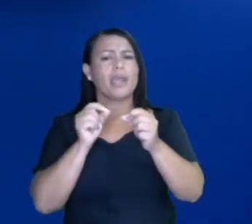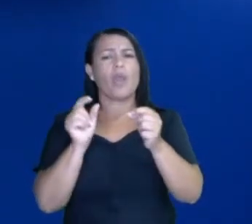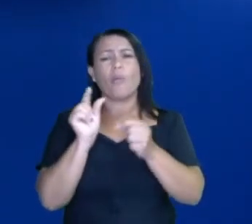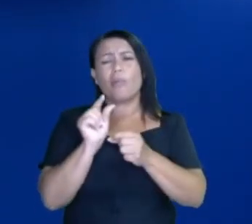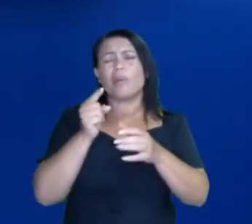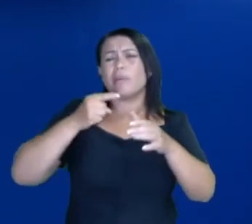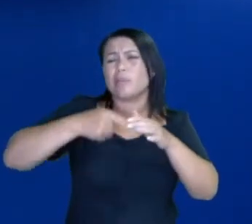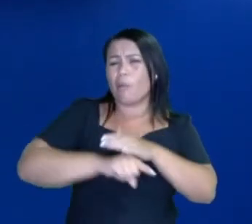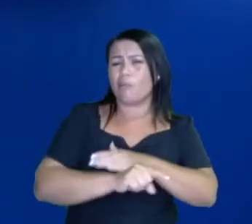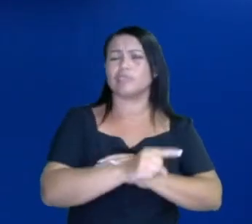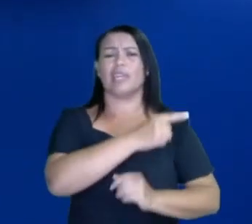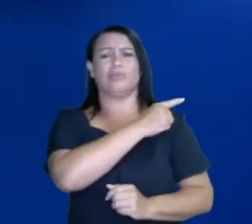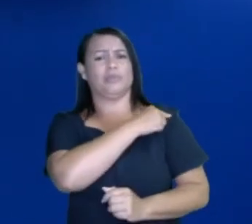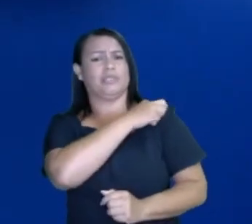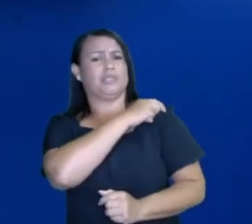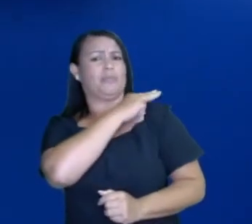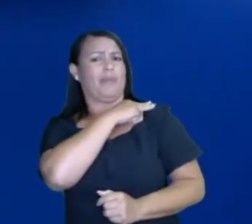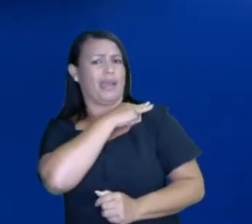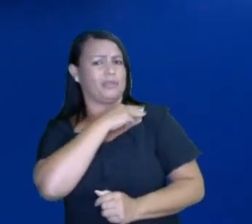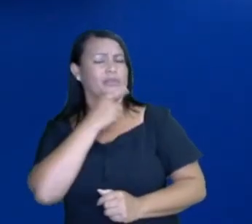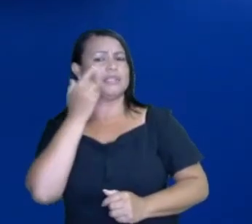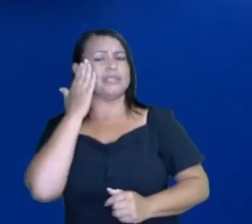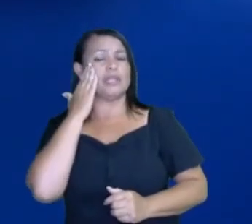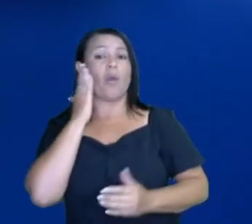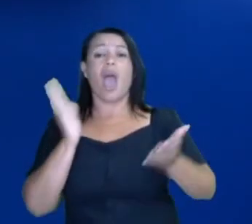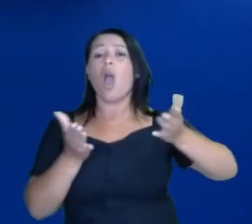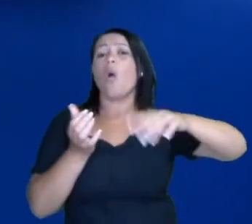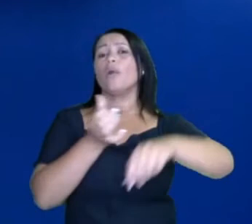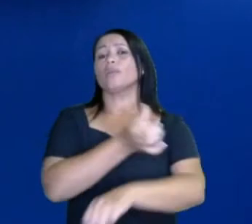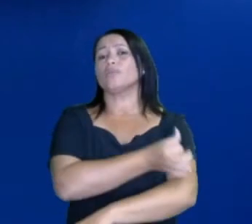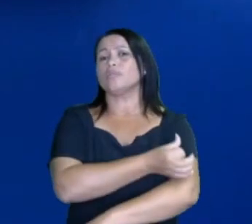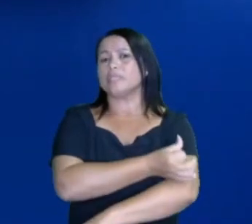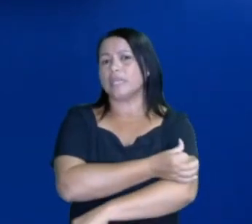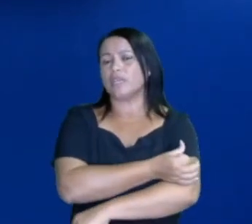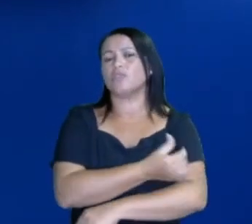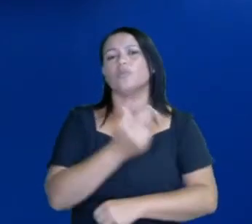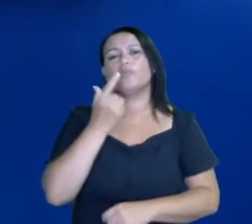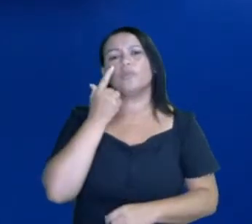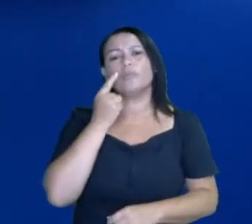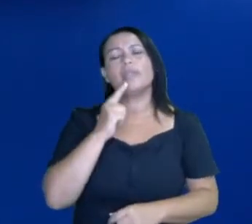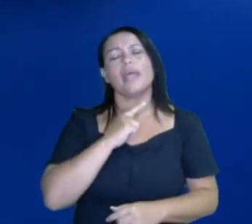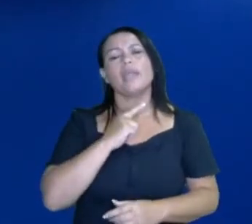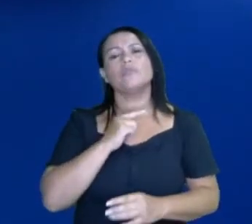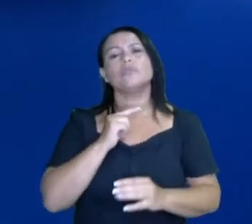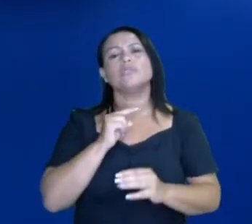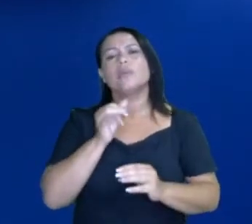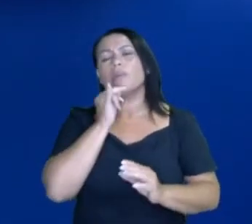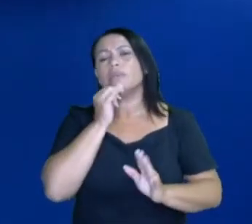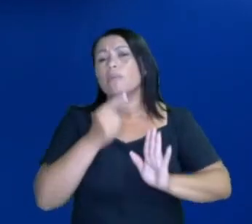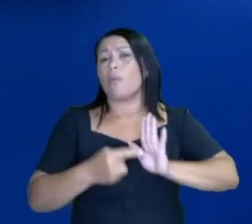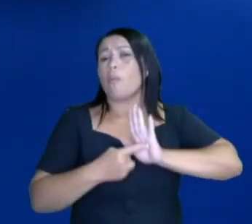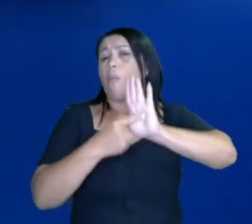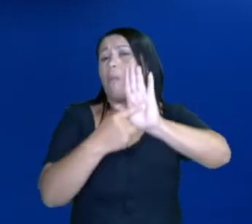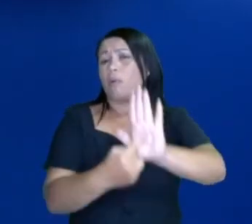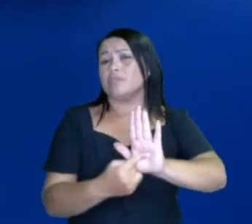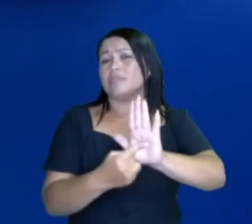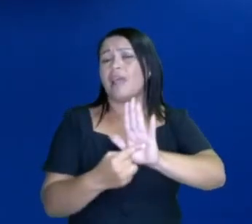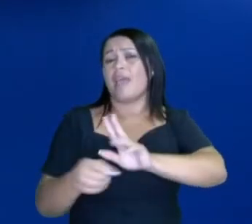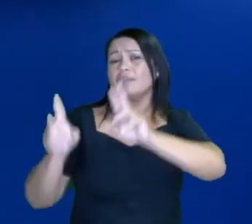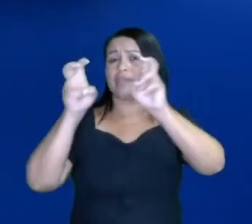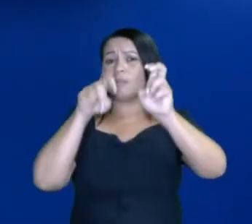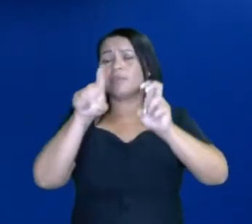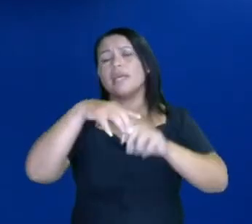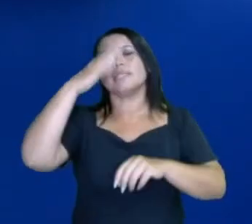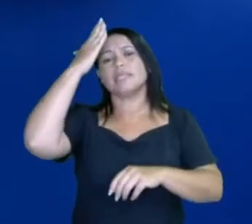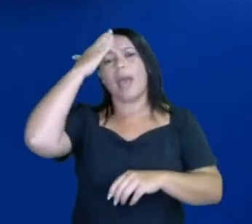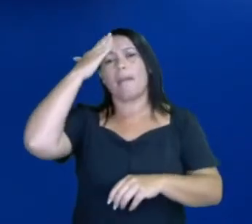ensino médio. No 6º ano, queremos introduzir esse assunto para vocês saberem um pouco mais